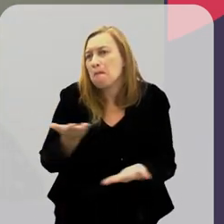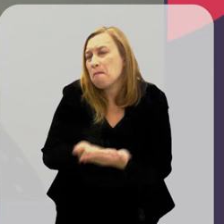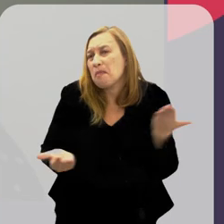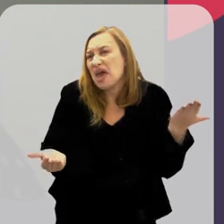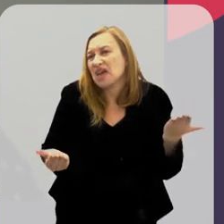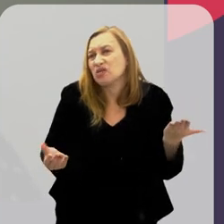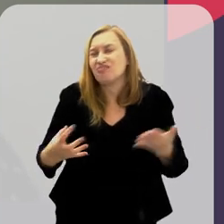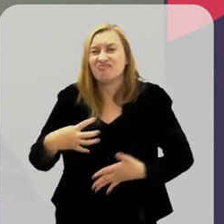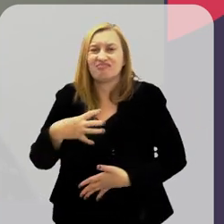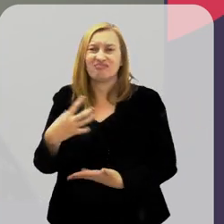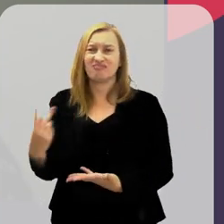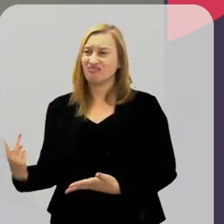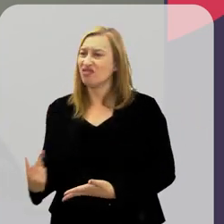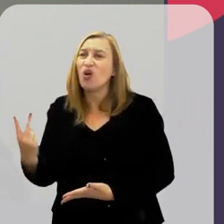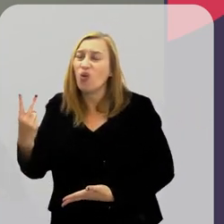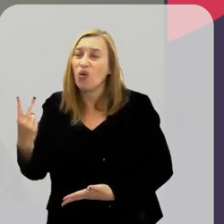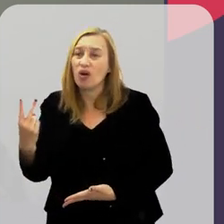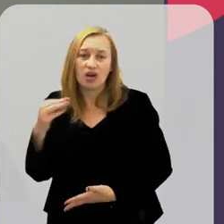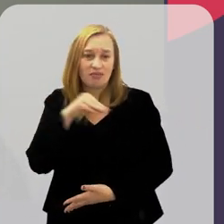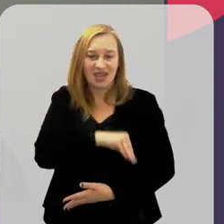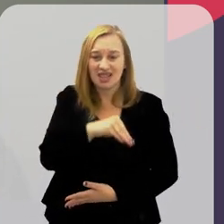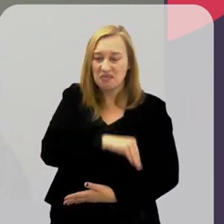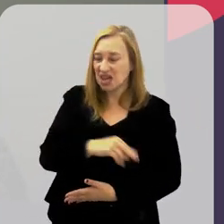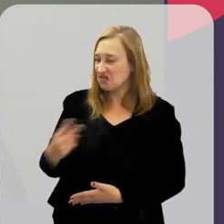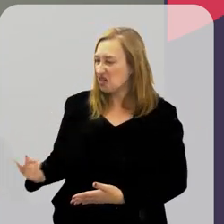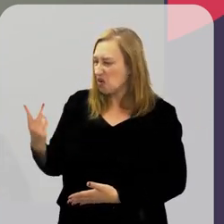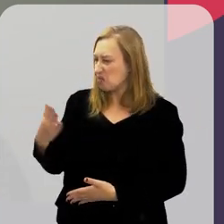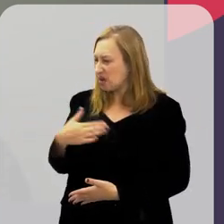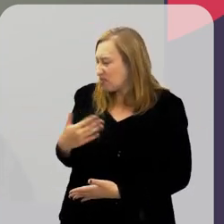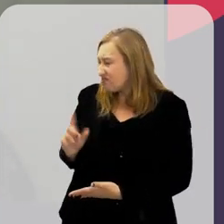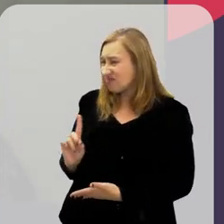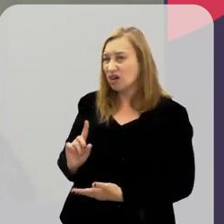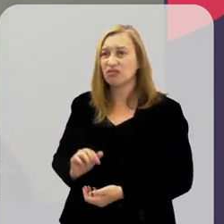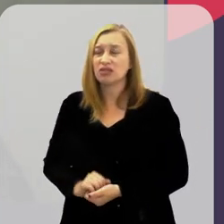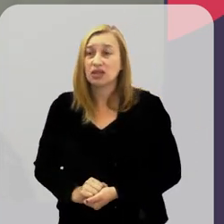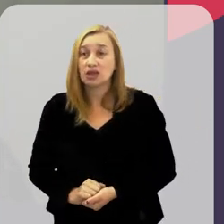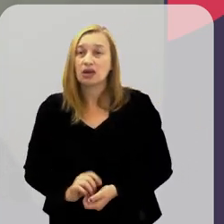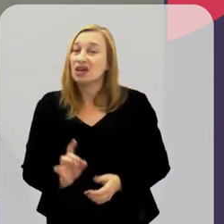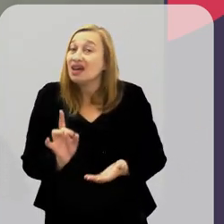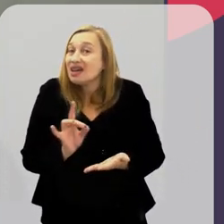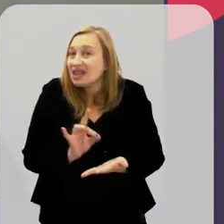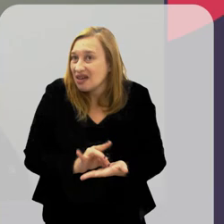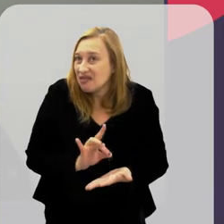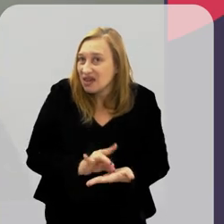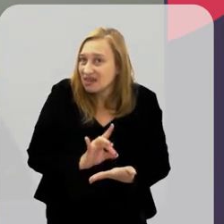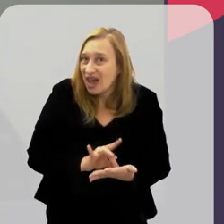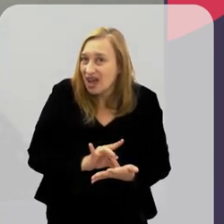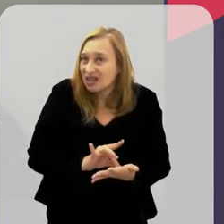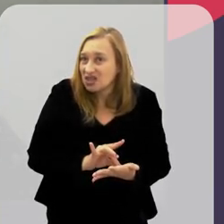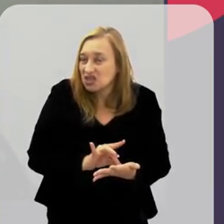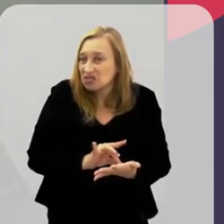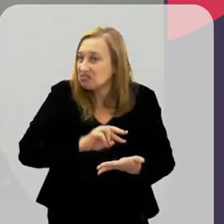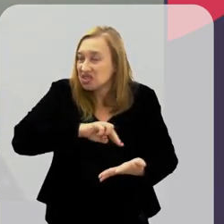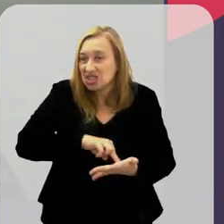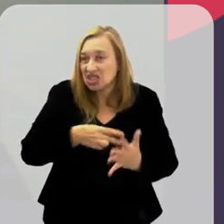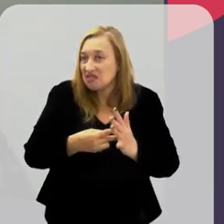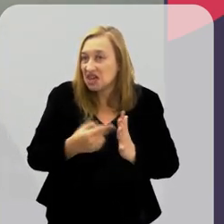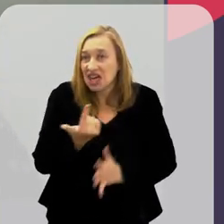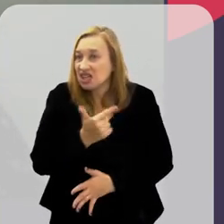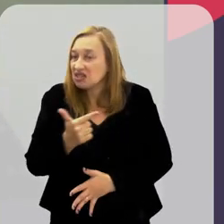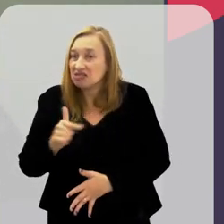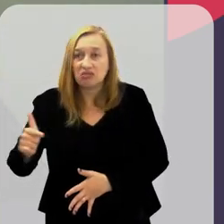ela perde o valor para o aluno. A matemática não tem valor para mim, quando, na verdade, ela não fez sentido para